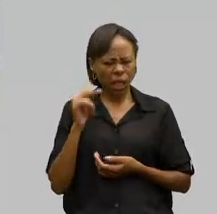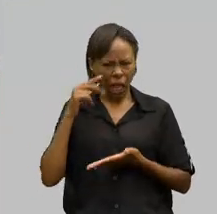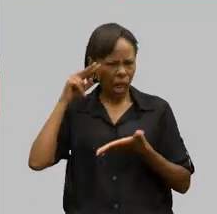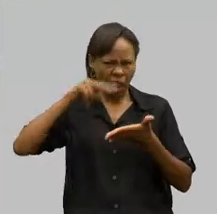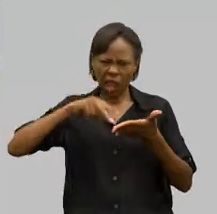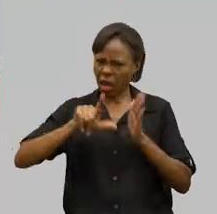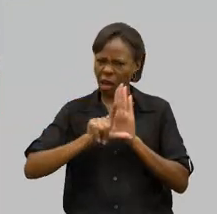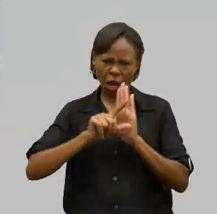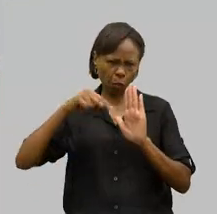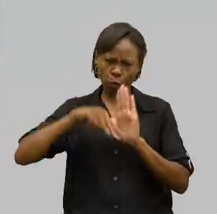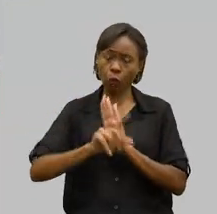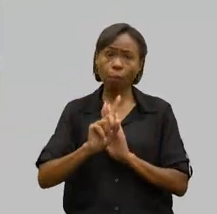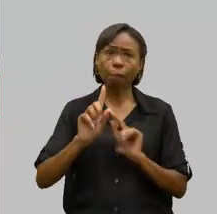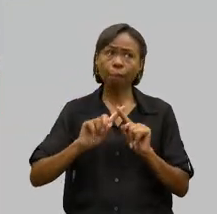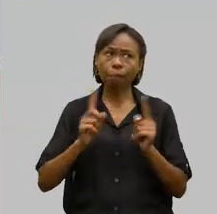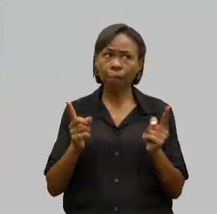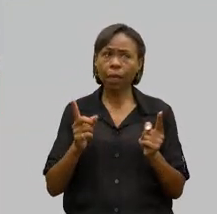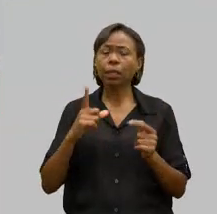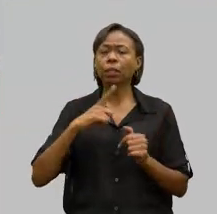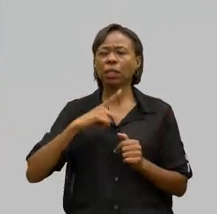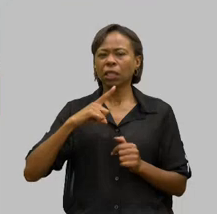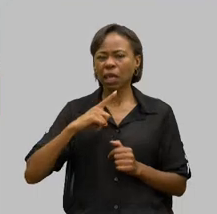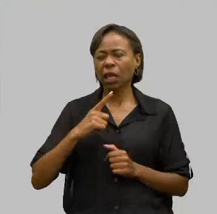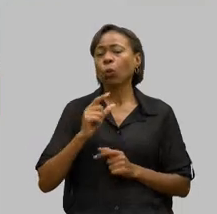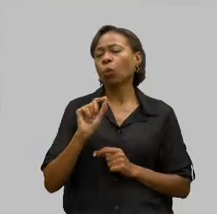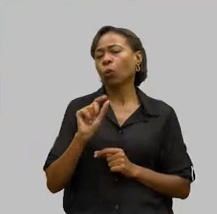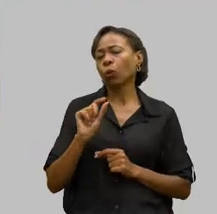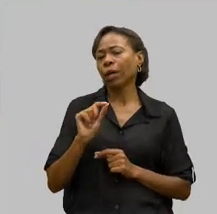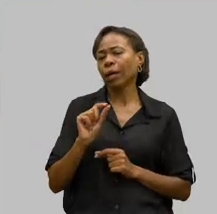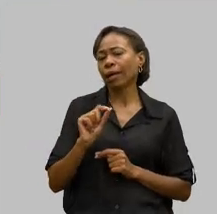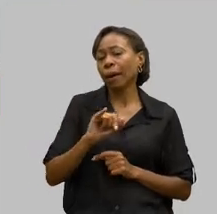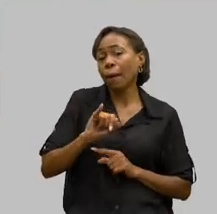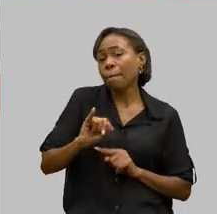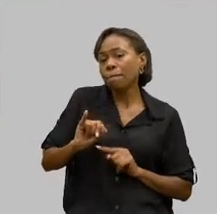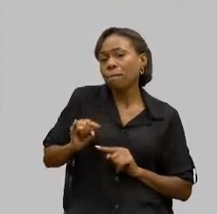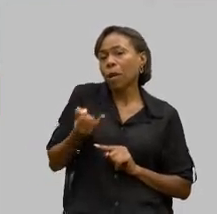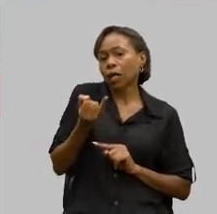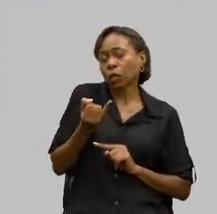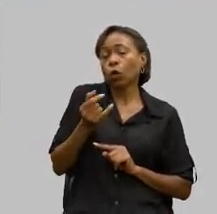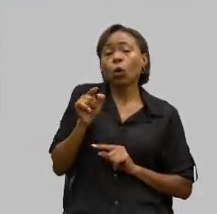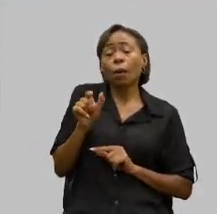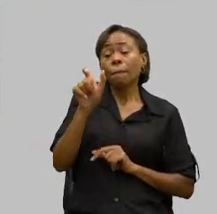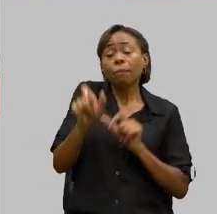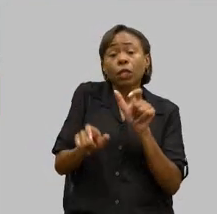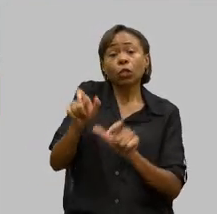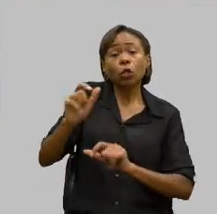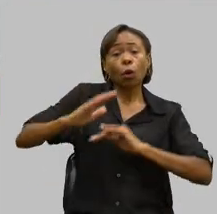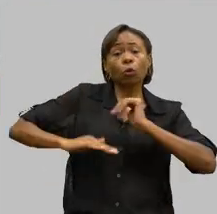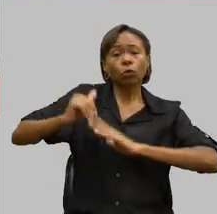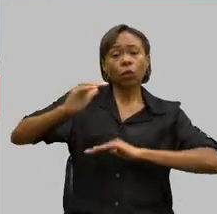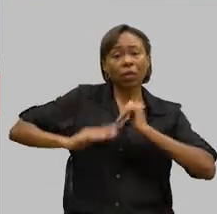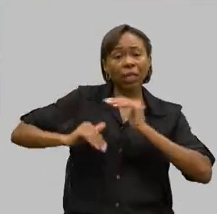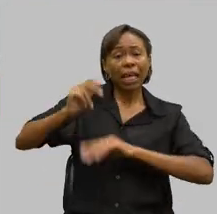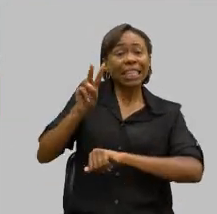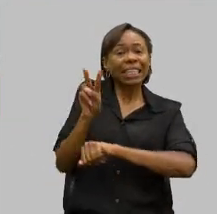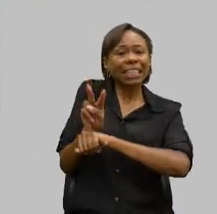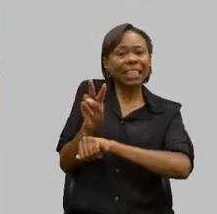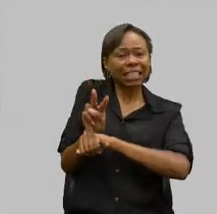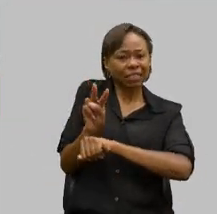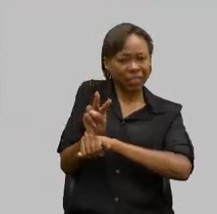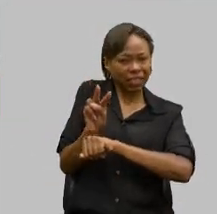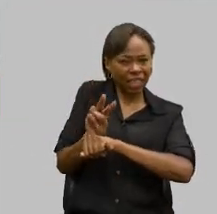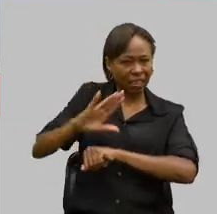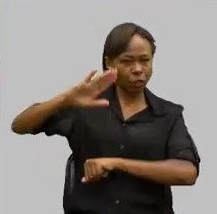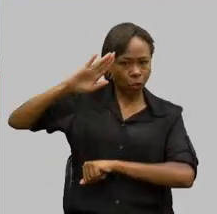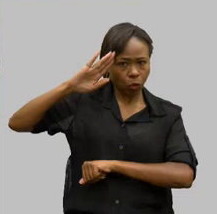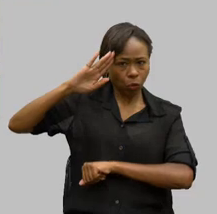mas traz um pouquinho de aproveitamento de pessoas da reserva, que são pessoas já especializadas. bom que o Bruno já está aqui